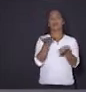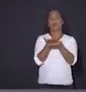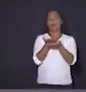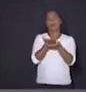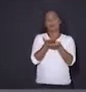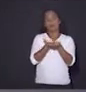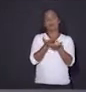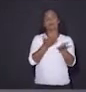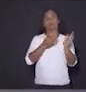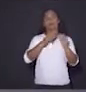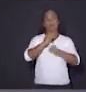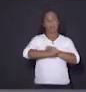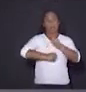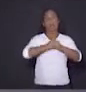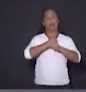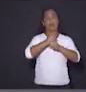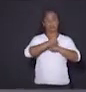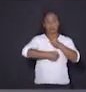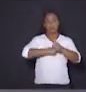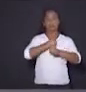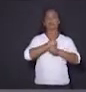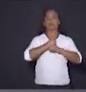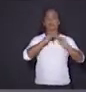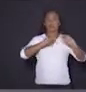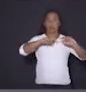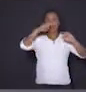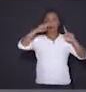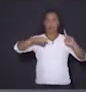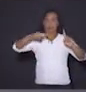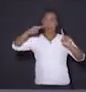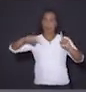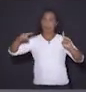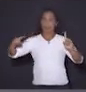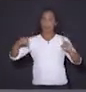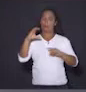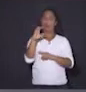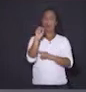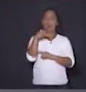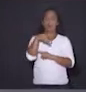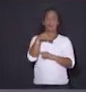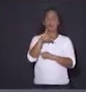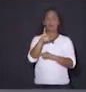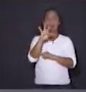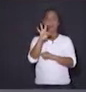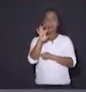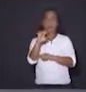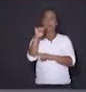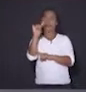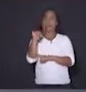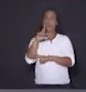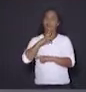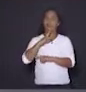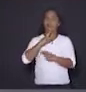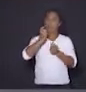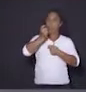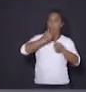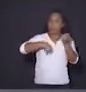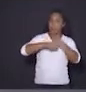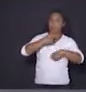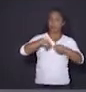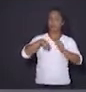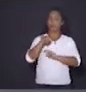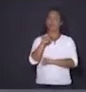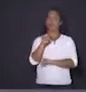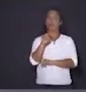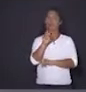ligado ao comitê gestor da internet no brasil o comitê gestor da internet no brasil está ligada à entidade que administra o nome de domínio